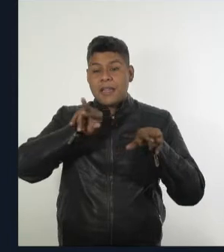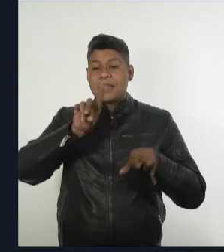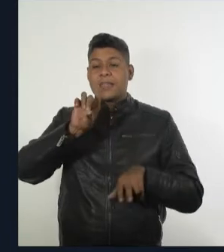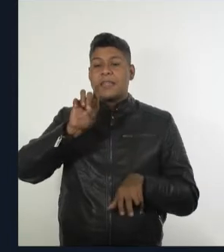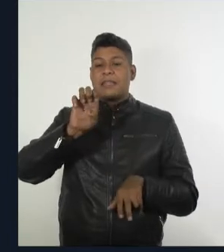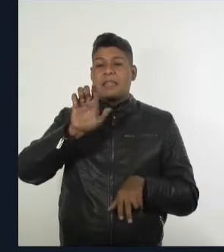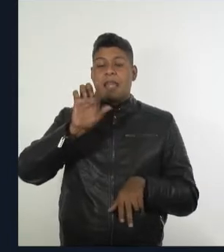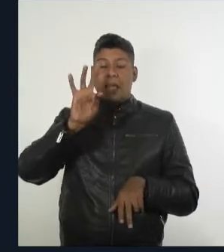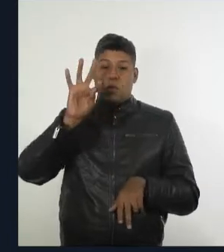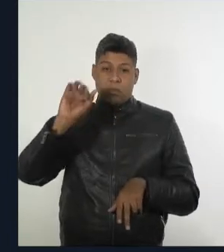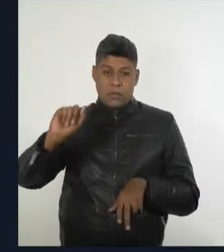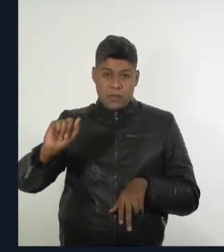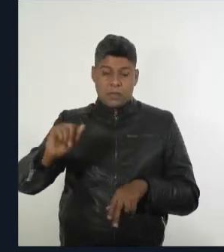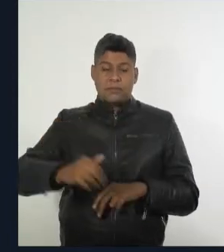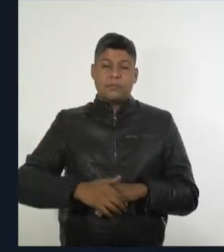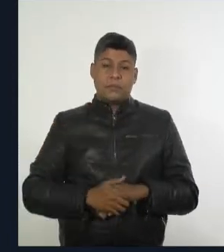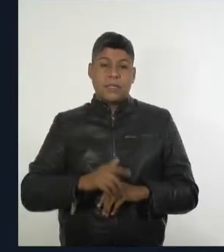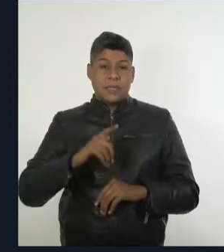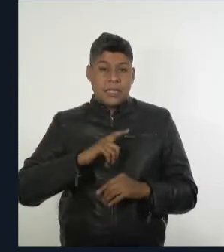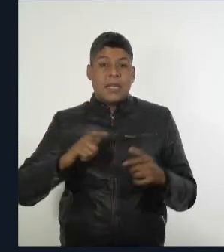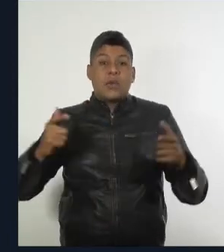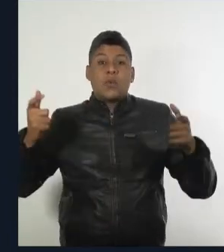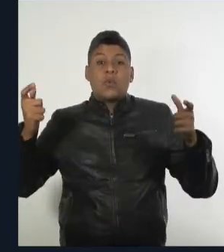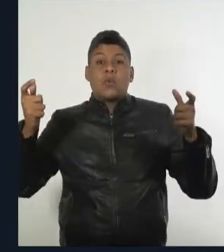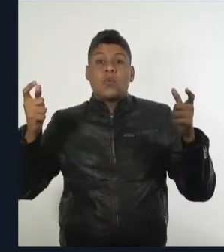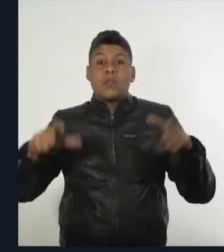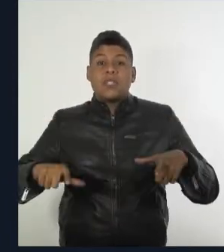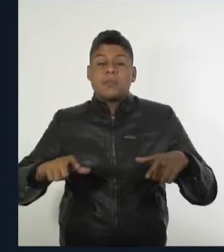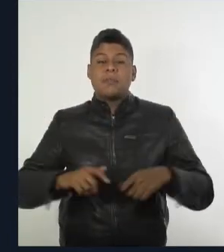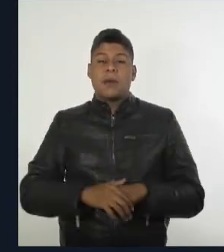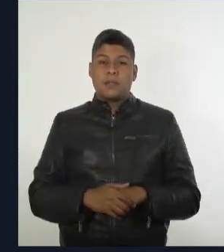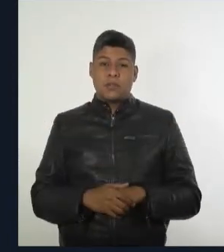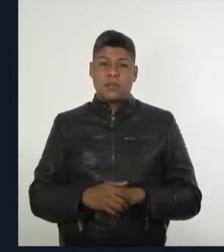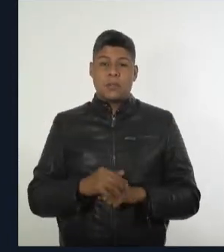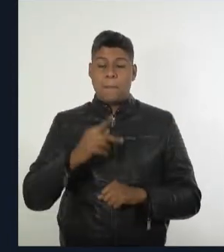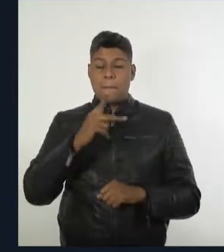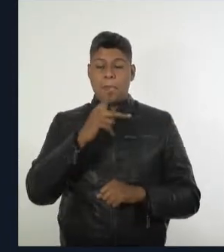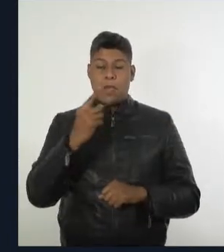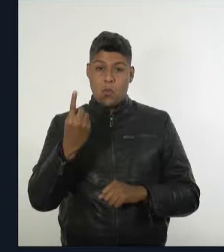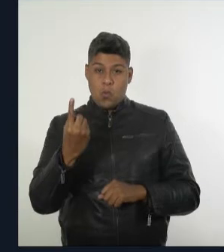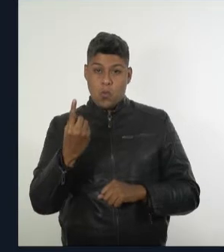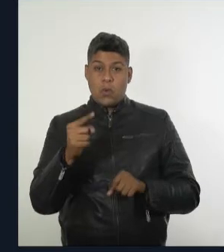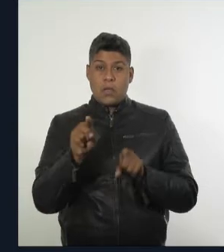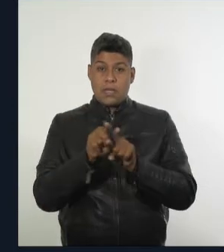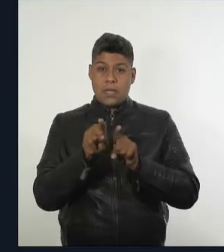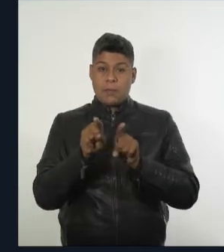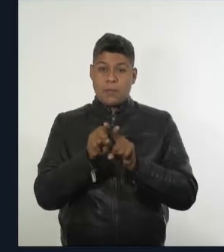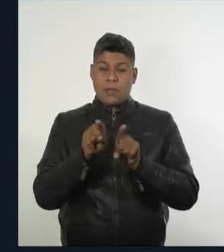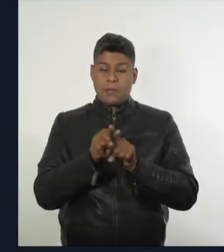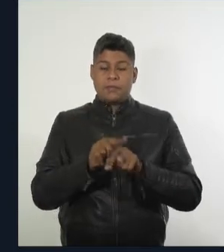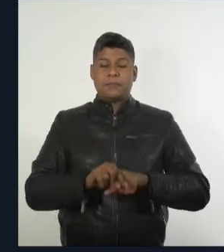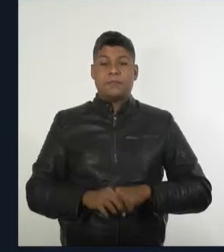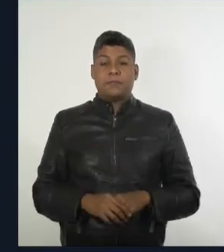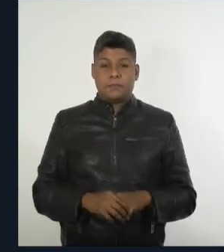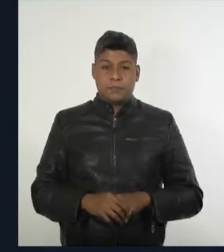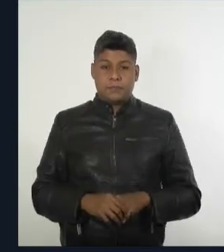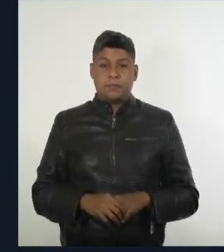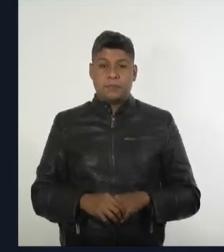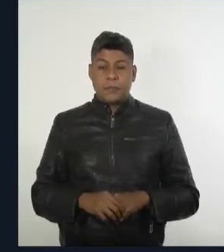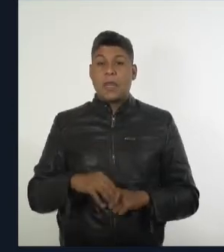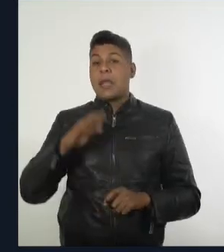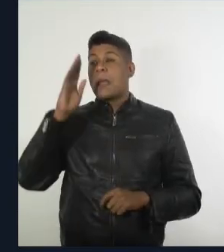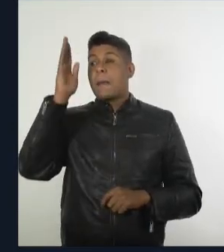Delta, ocupando o espaço da P1 e também do Reino Unido. E